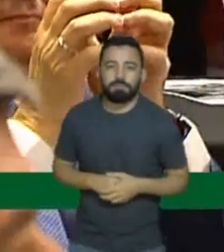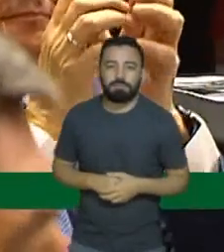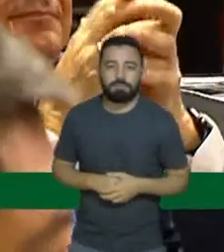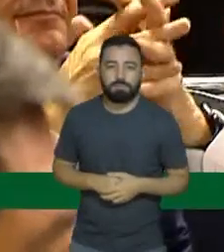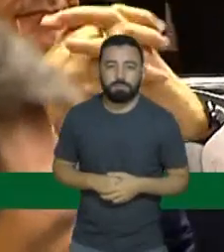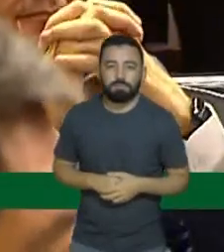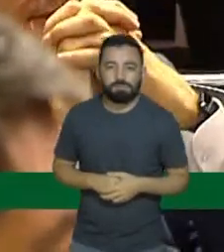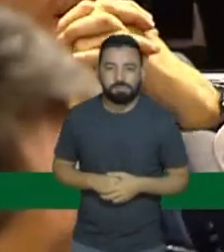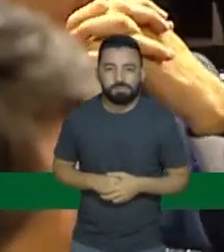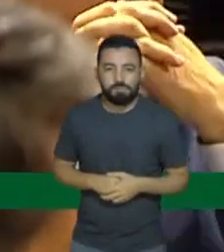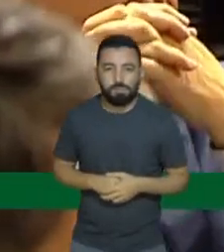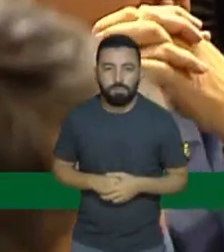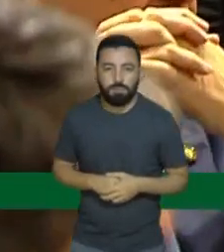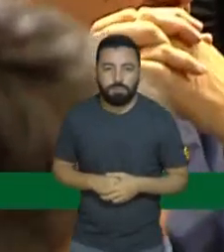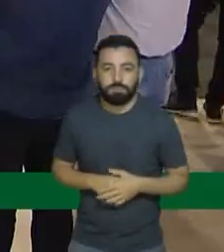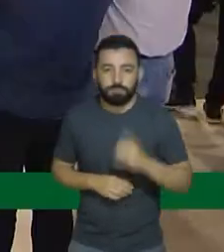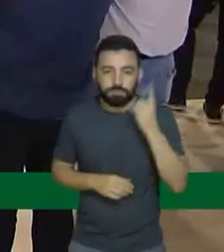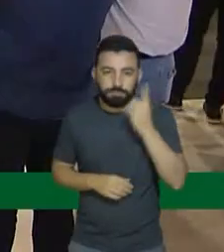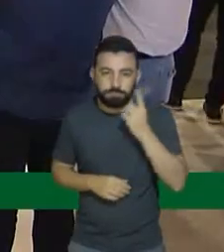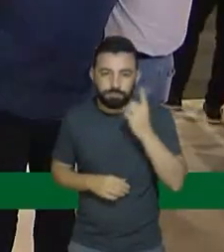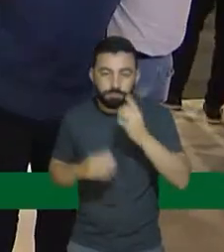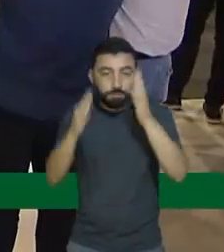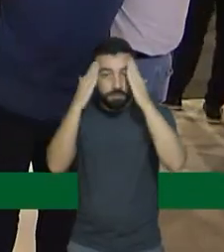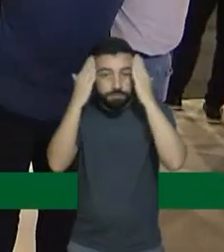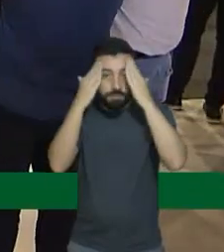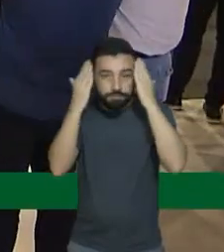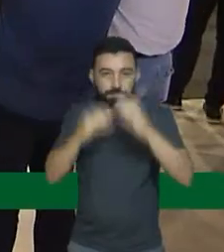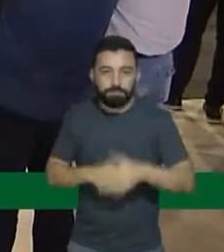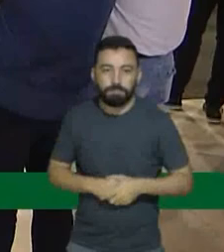Lopes Deputado José Milton